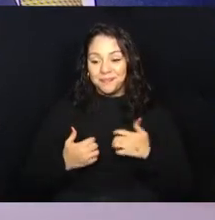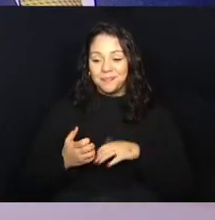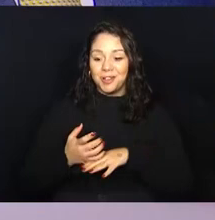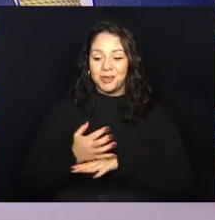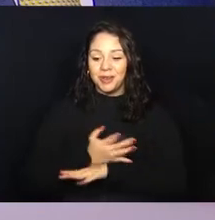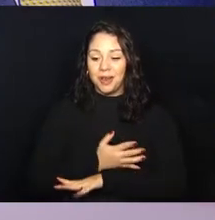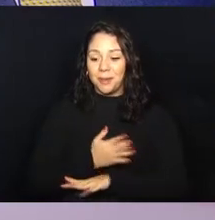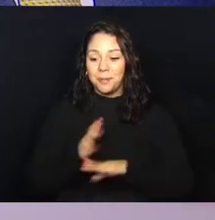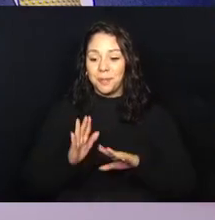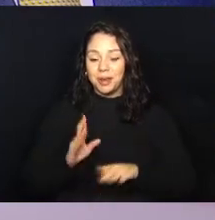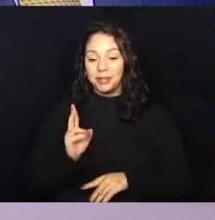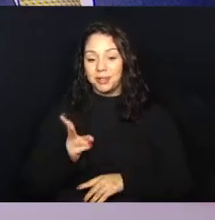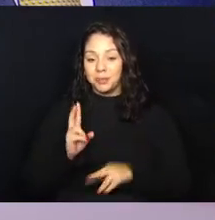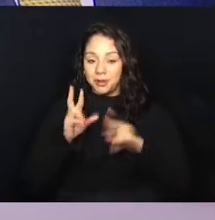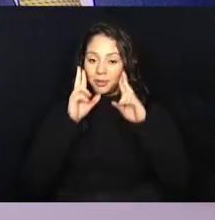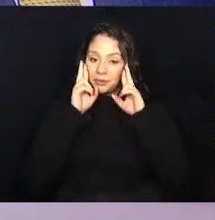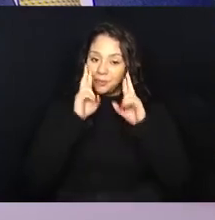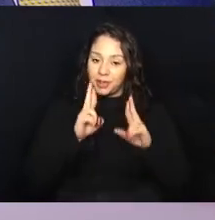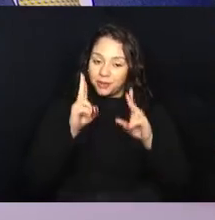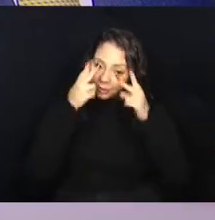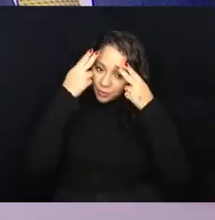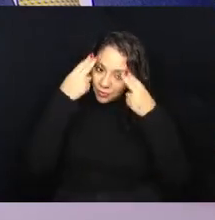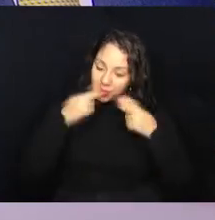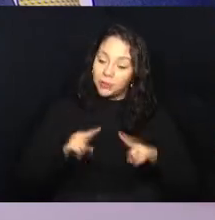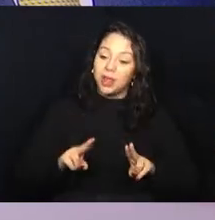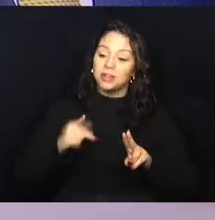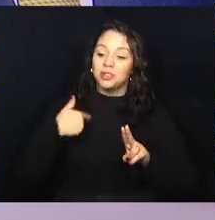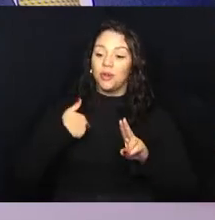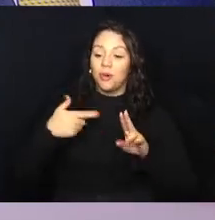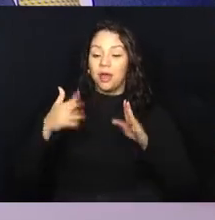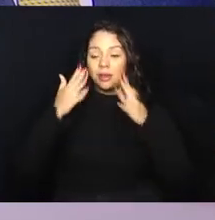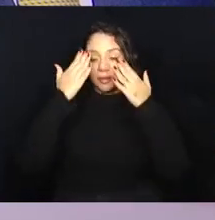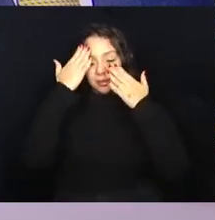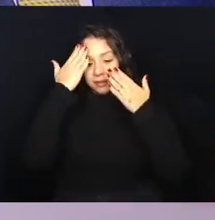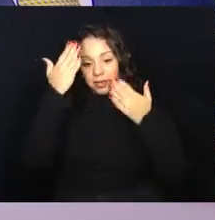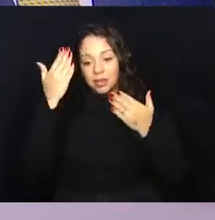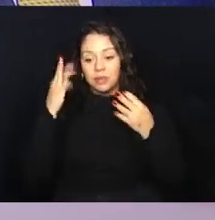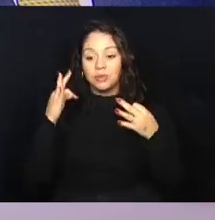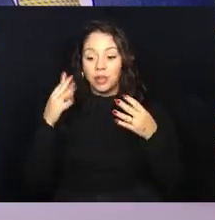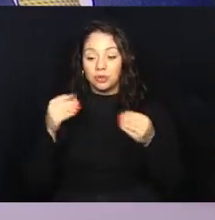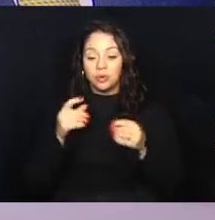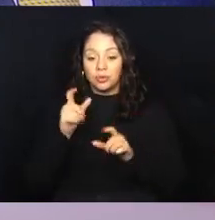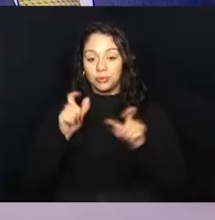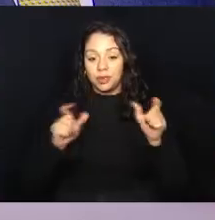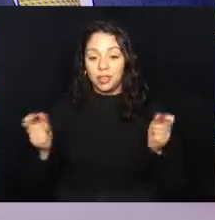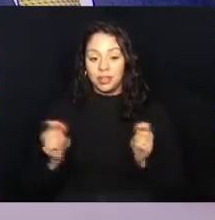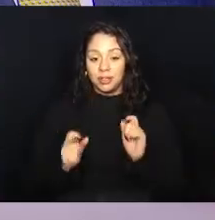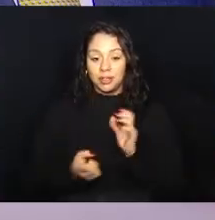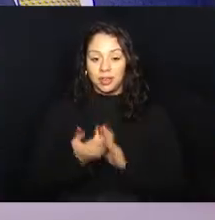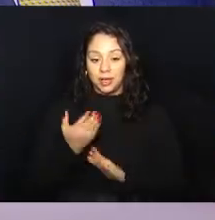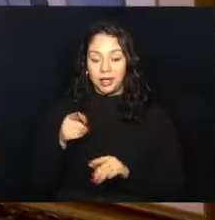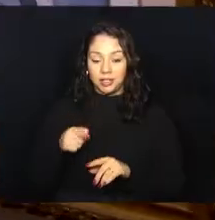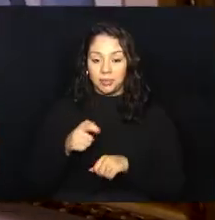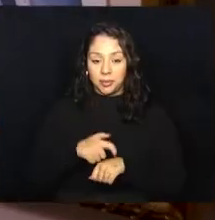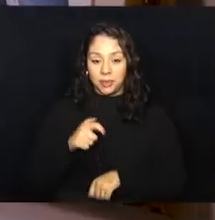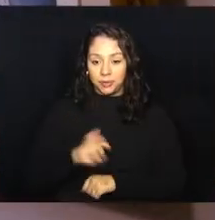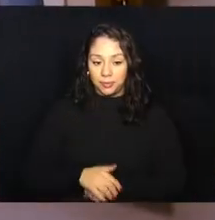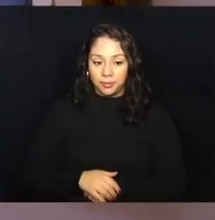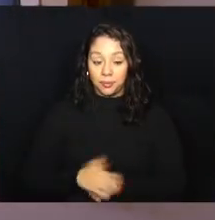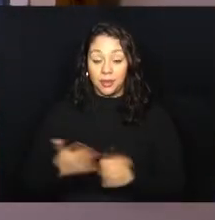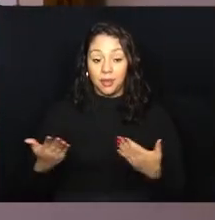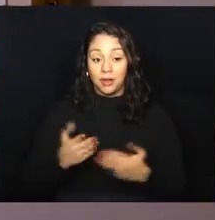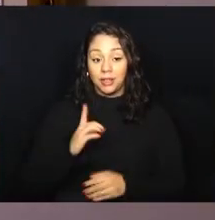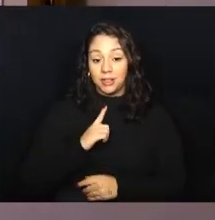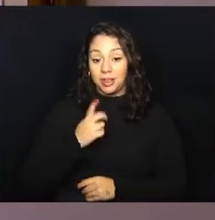um pouco com a gente mas sempre com muito respeito e humildade agradecer a todos aqueles que viabilizaram esse momento a